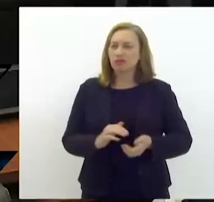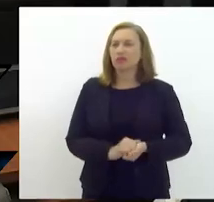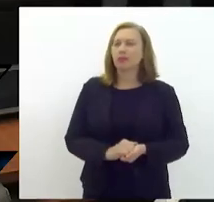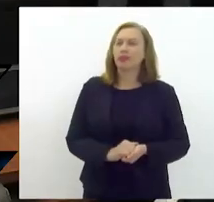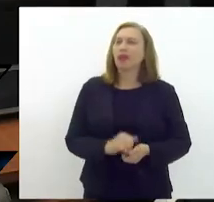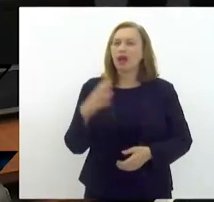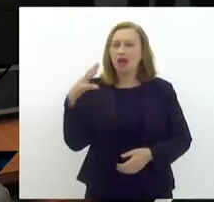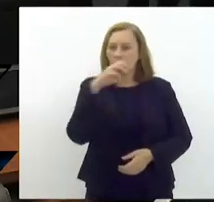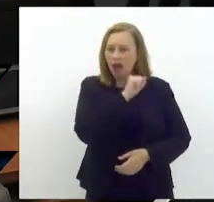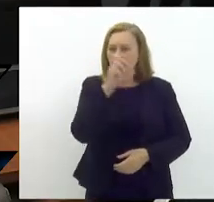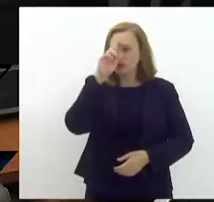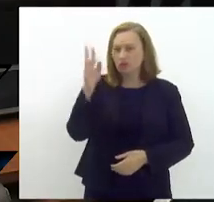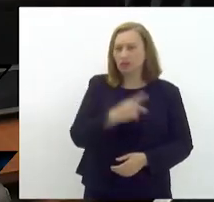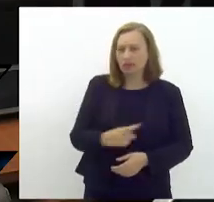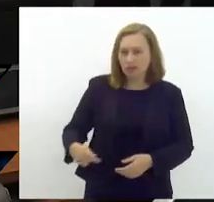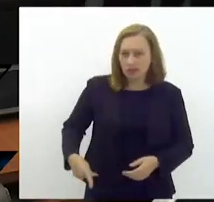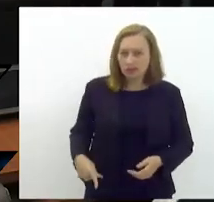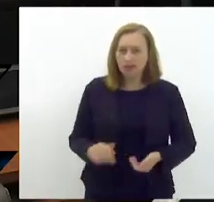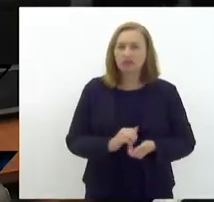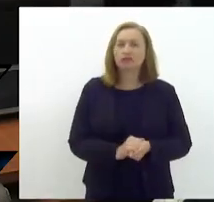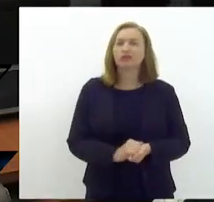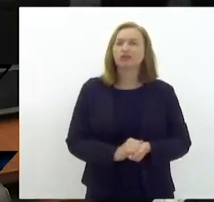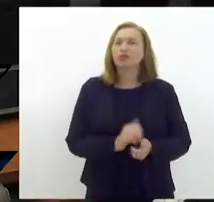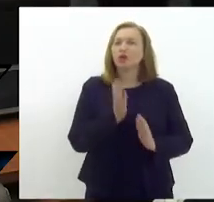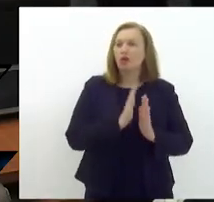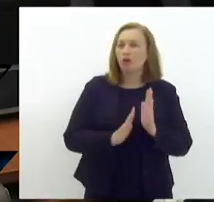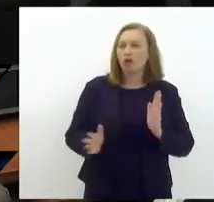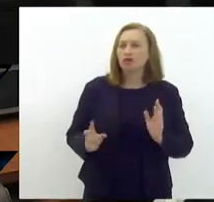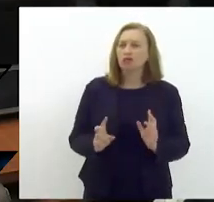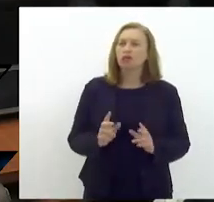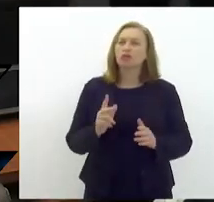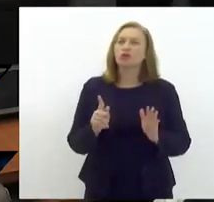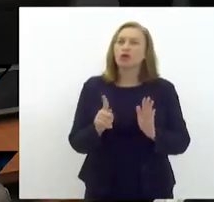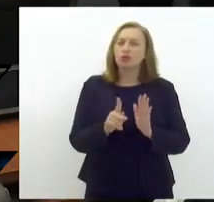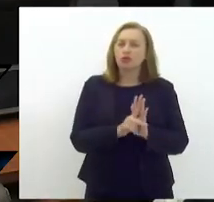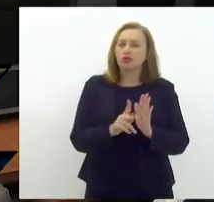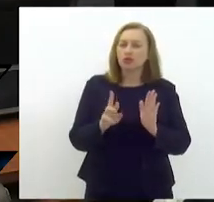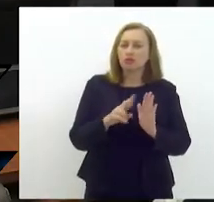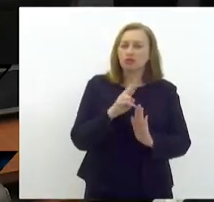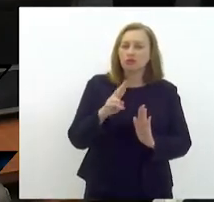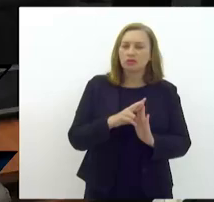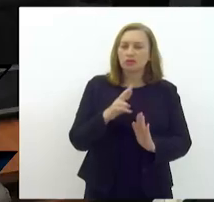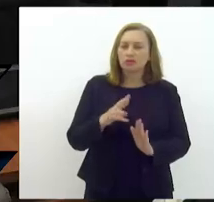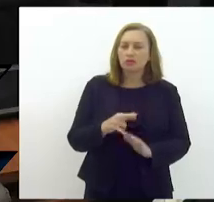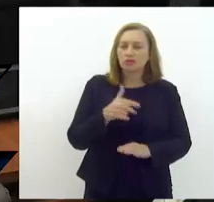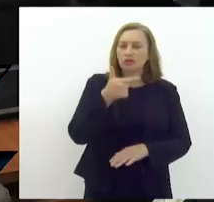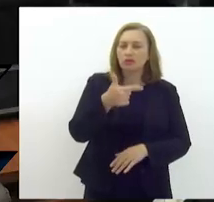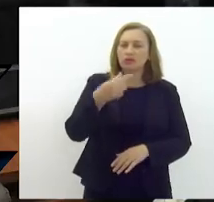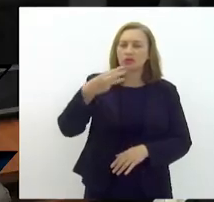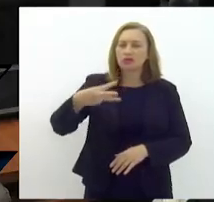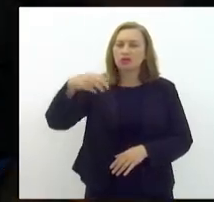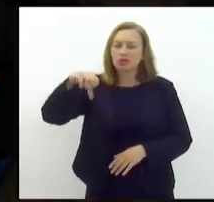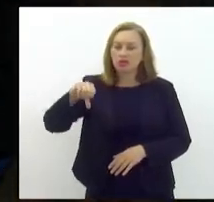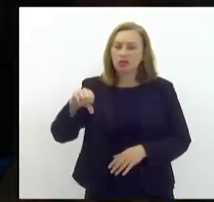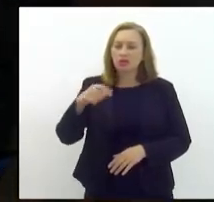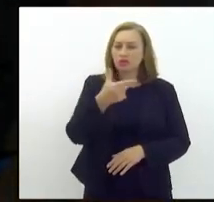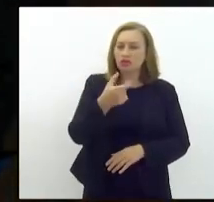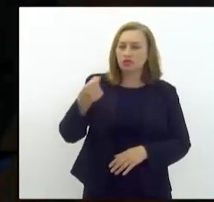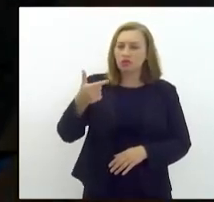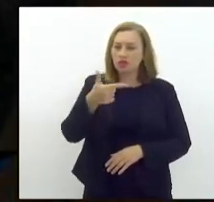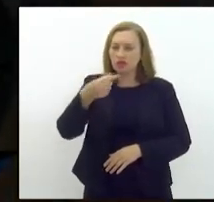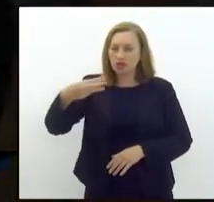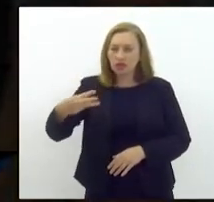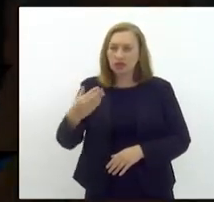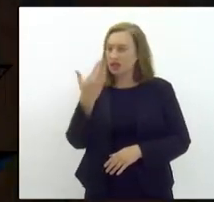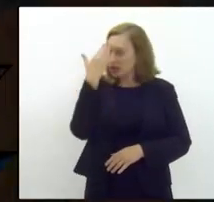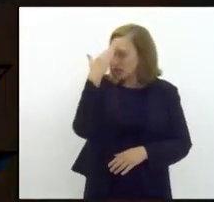rapidamente Presidente é uma questão de ordem sobre o projeto de resolução número 239 de 2023 eu gostaria